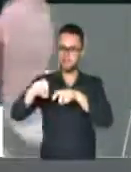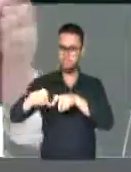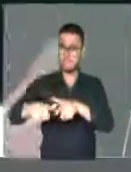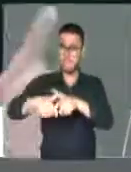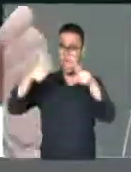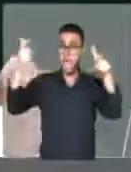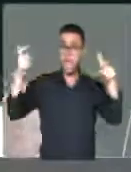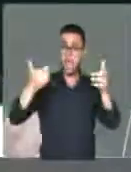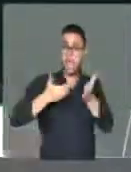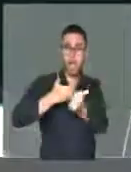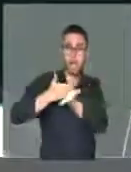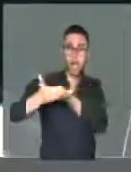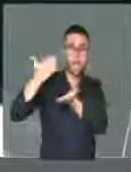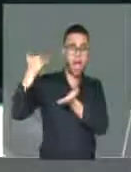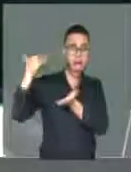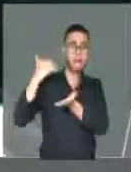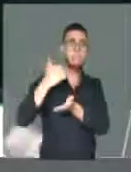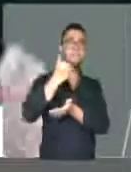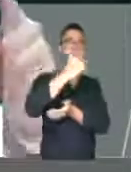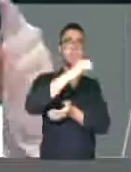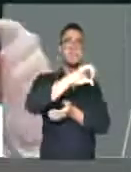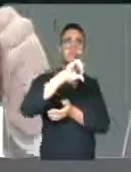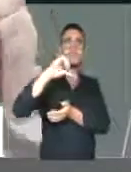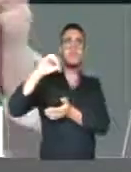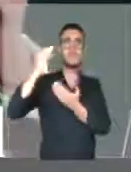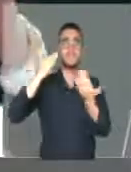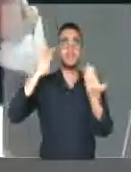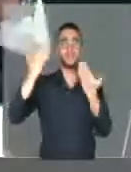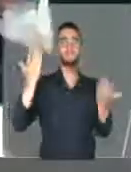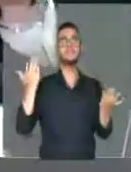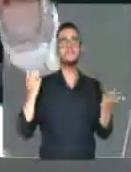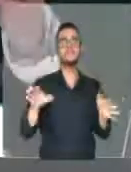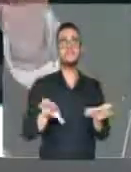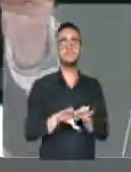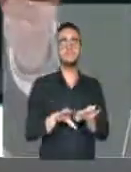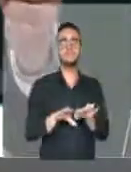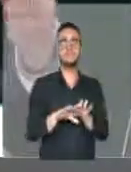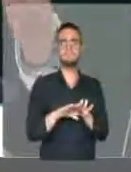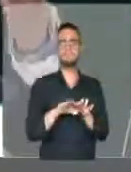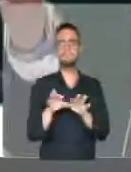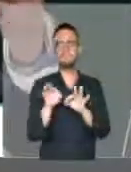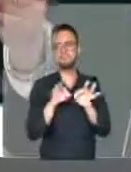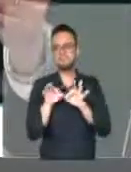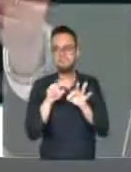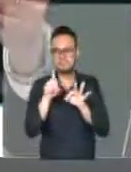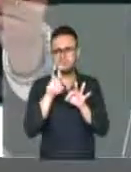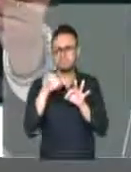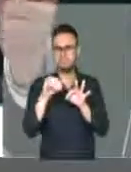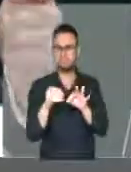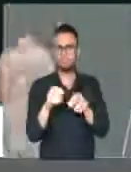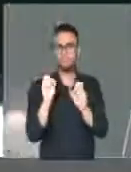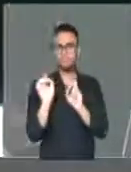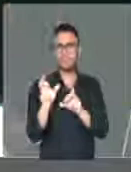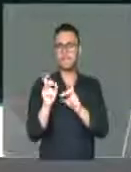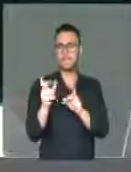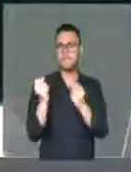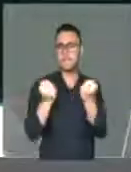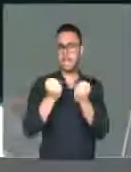desde 1999. A previsão de ajuste, de aumento de venda de veículos é